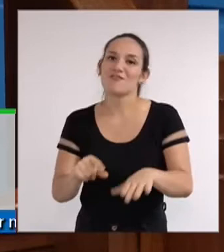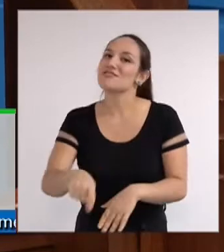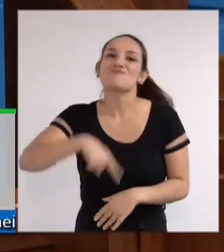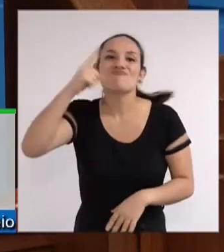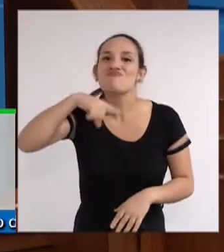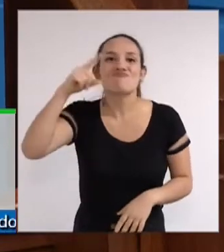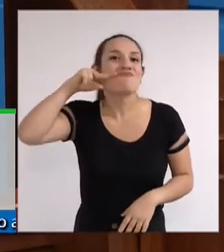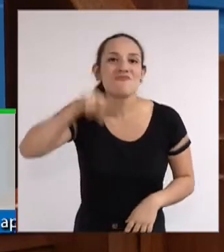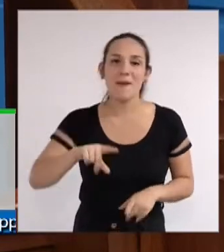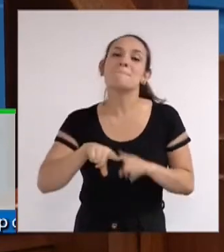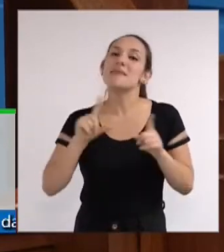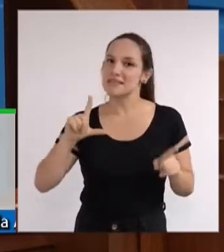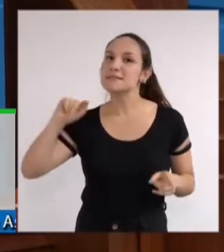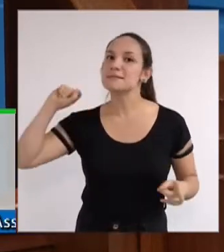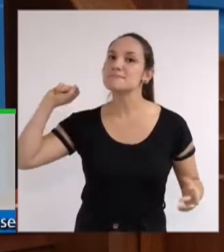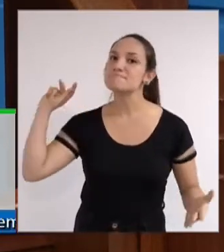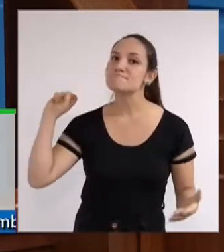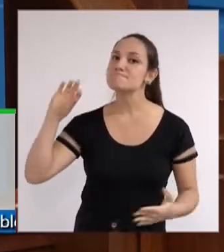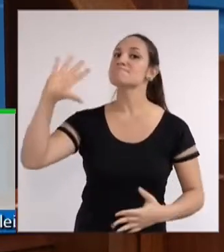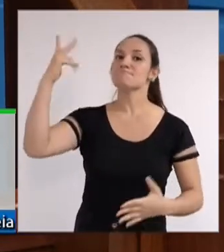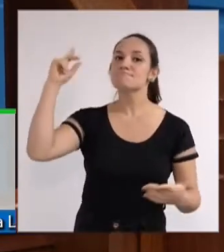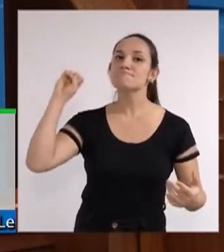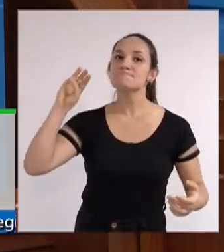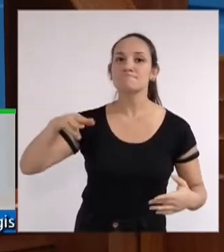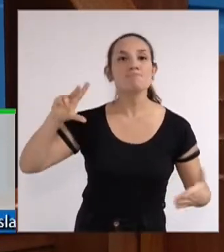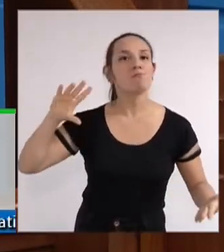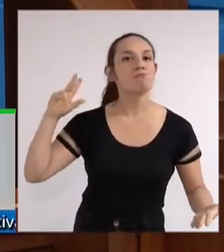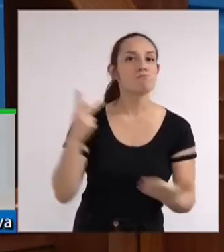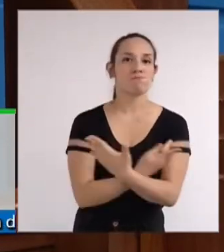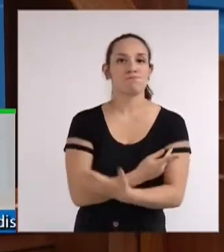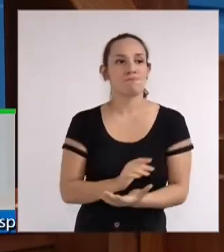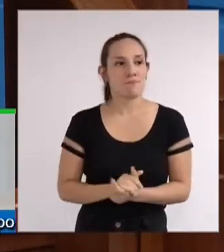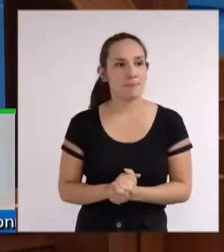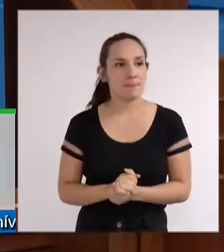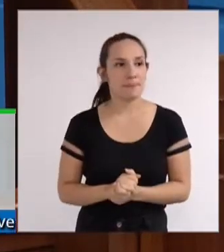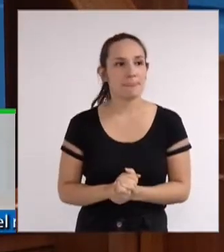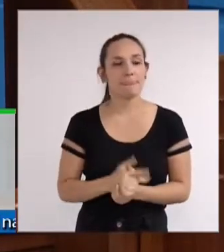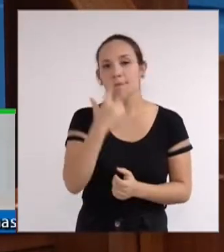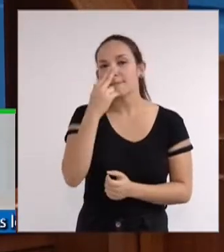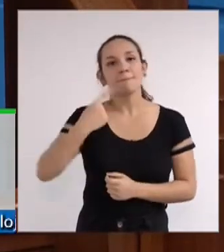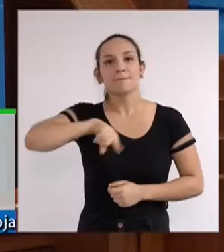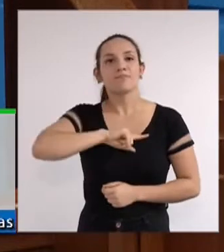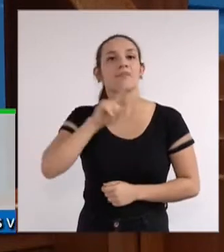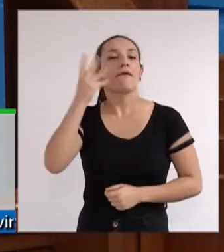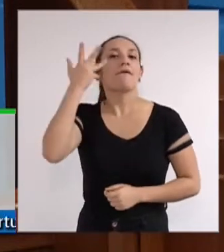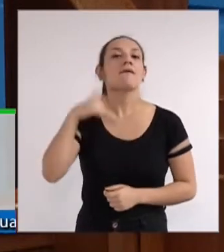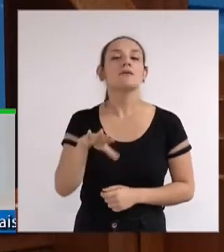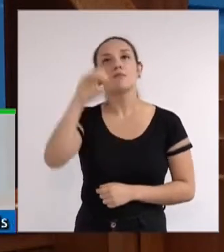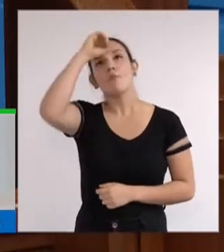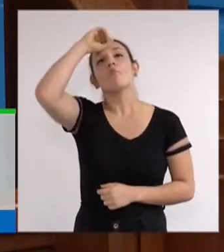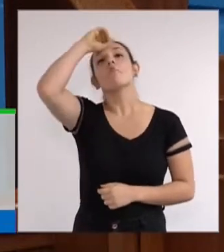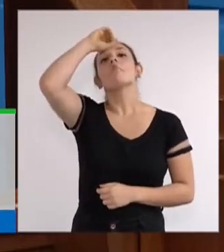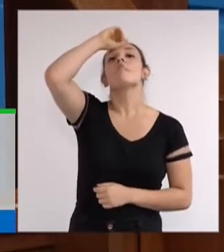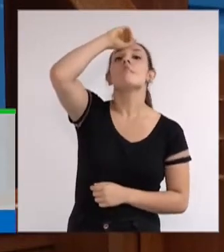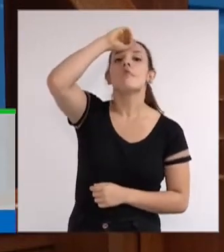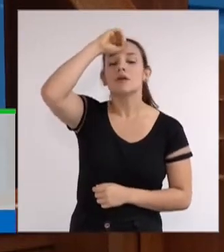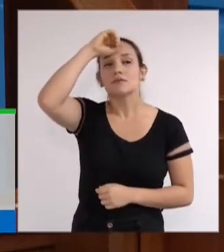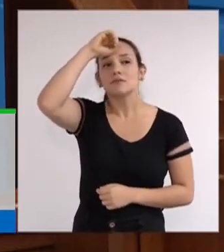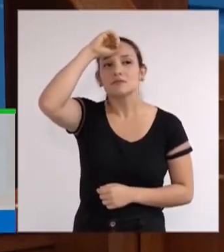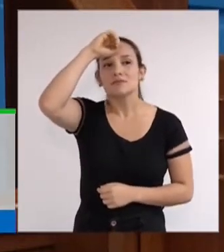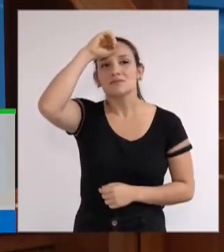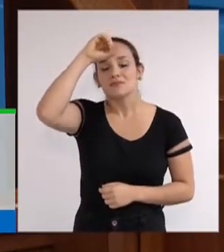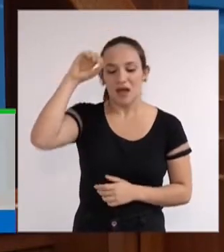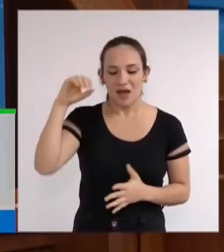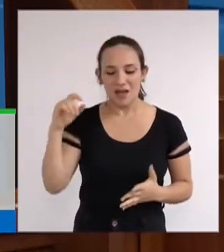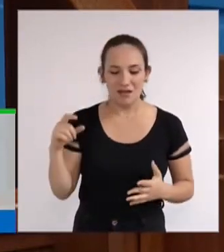podem ver a fraude, é diferente. Nós estamos nos comportando como aquela criança que diante da ameaça tapa os olhos